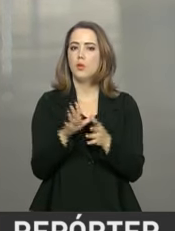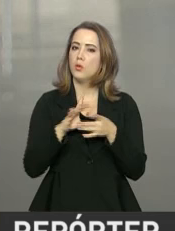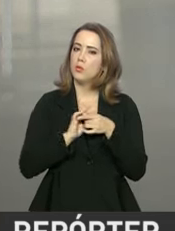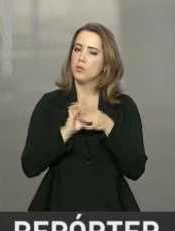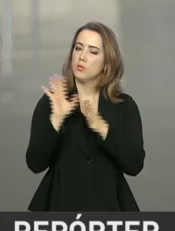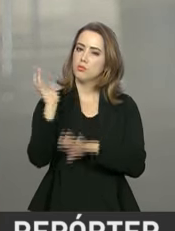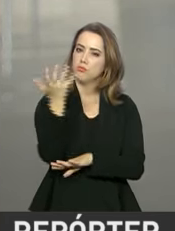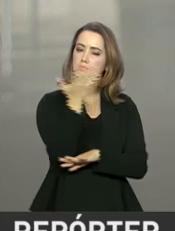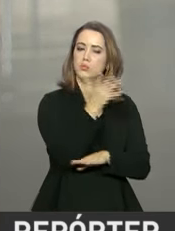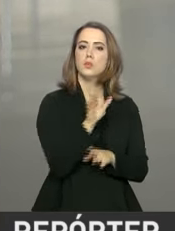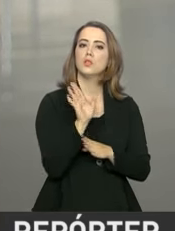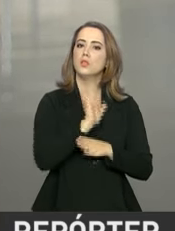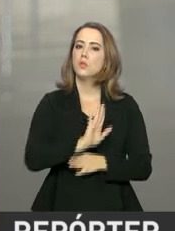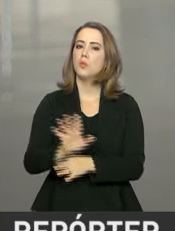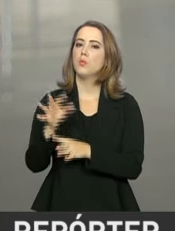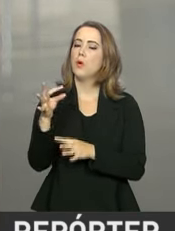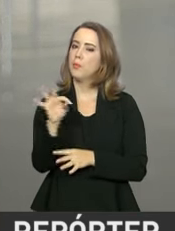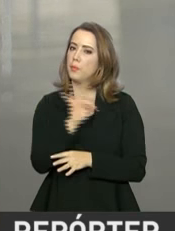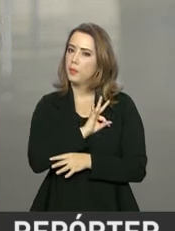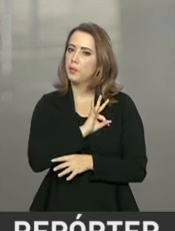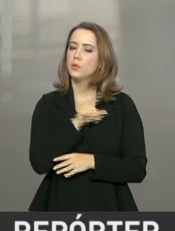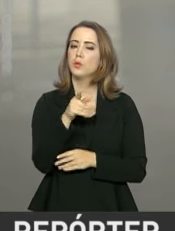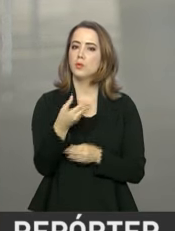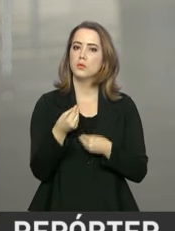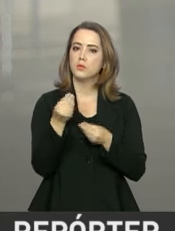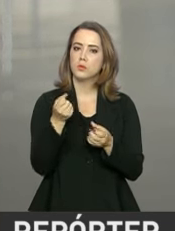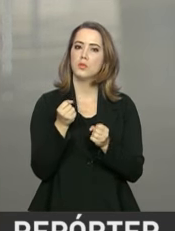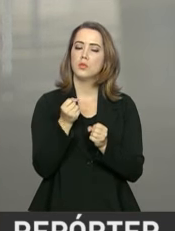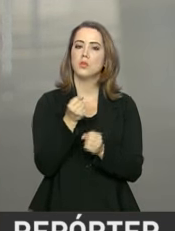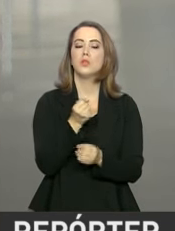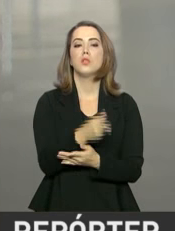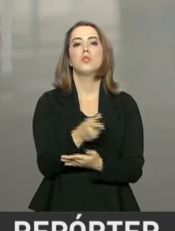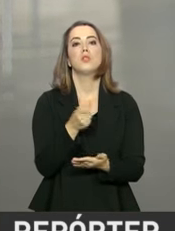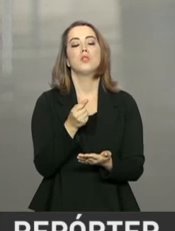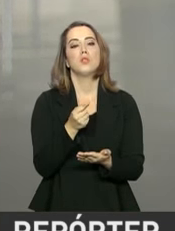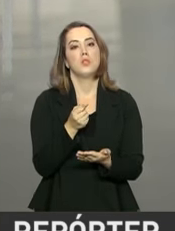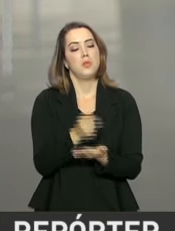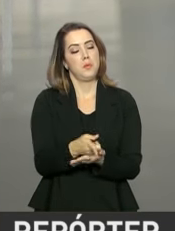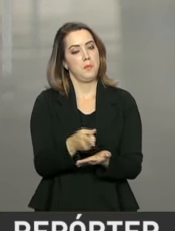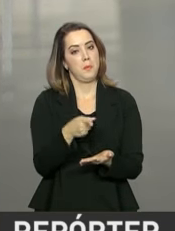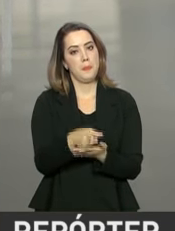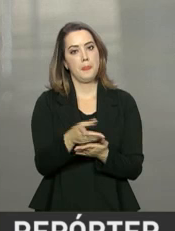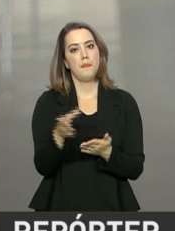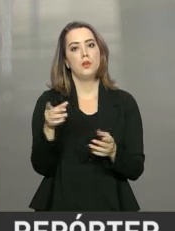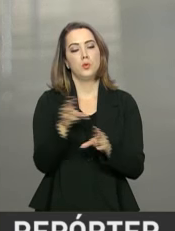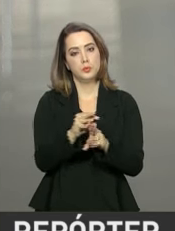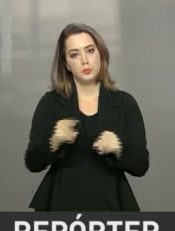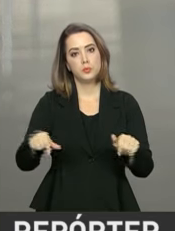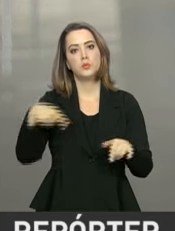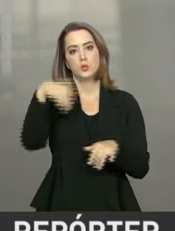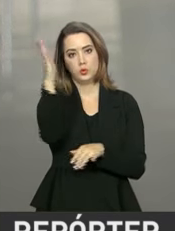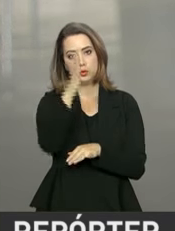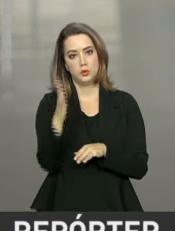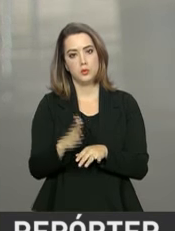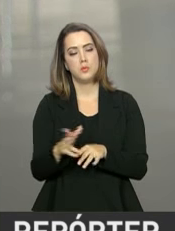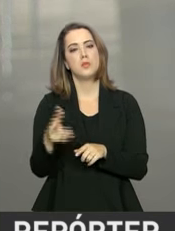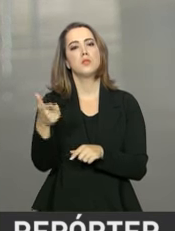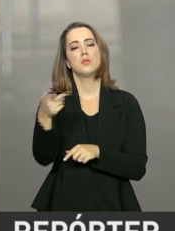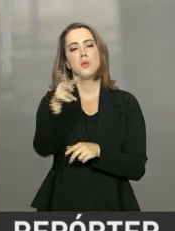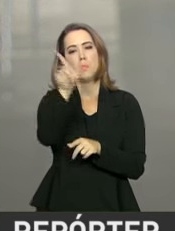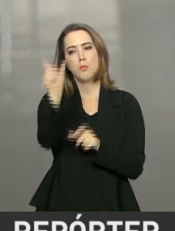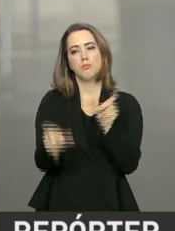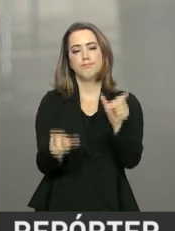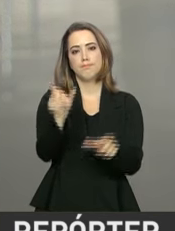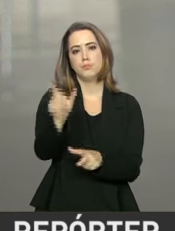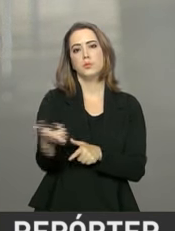ambiental a assistência técnica e a compra de terras nacionais por estrangeiros o presidente exercício Michel Temer também